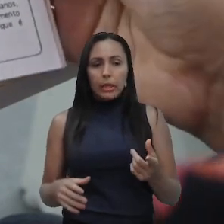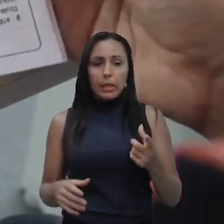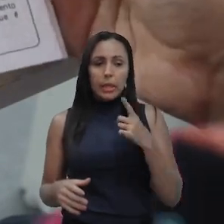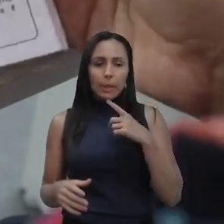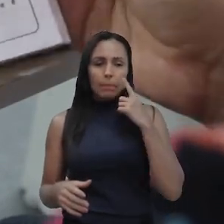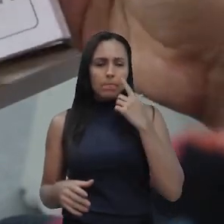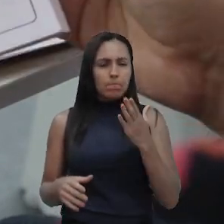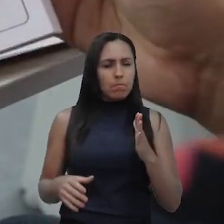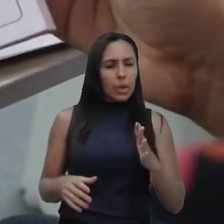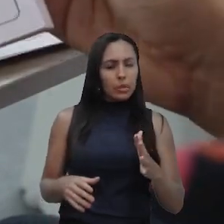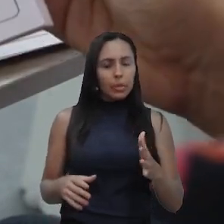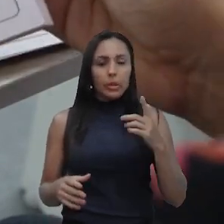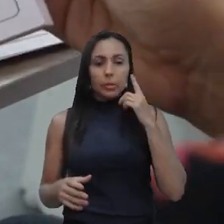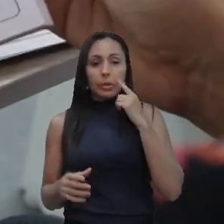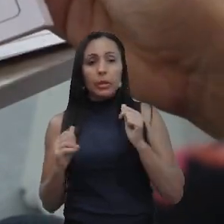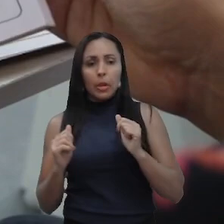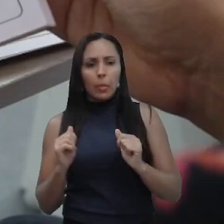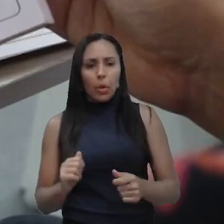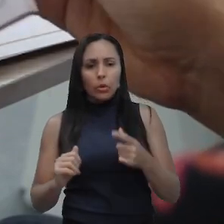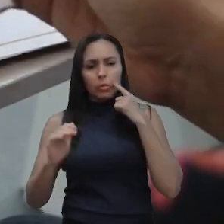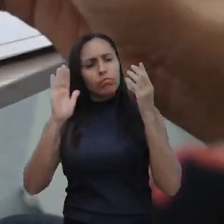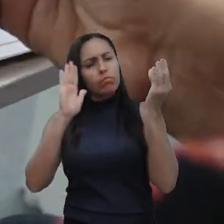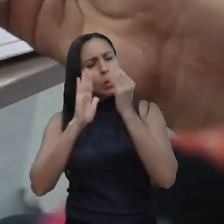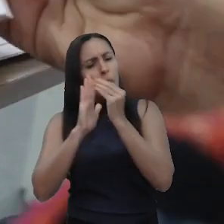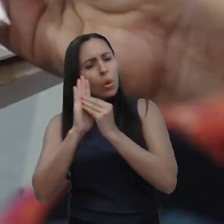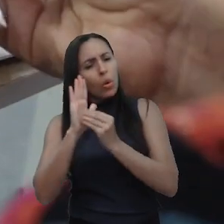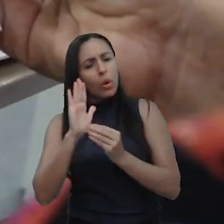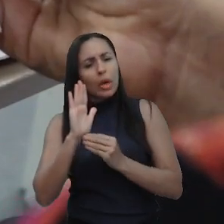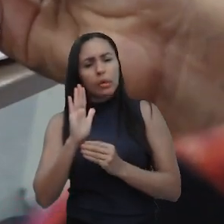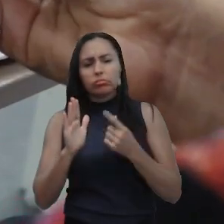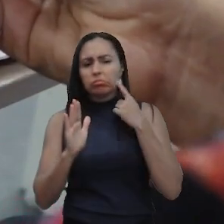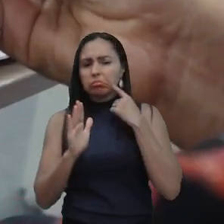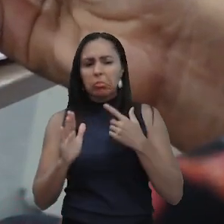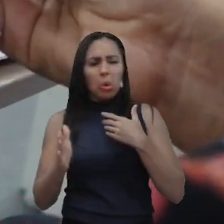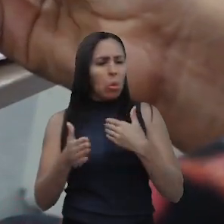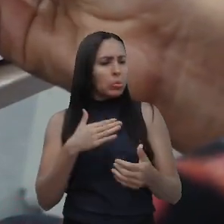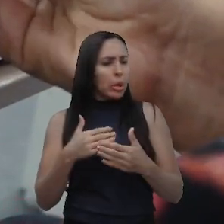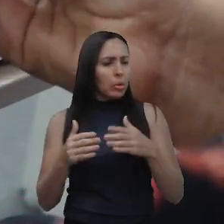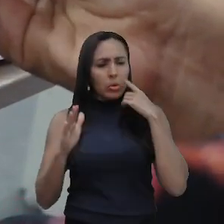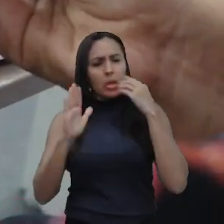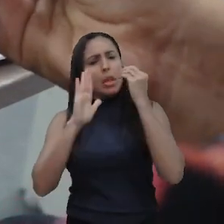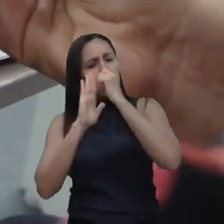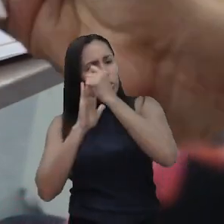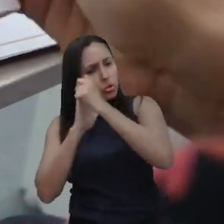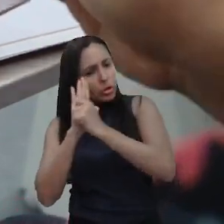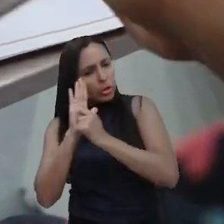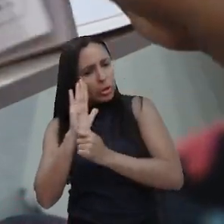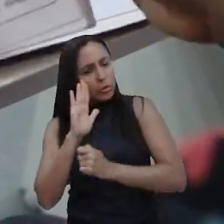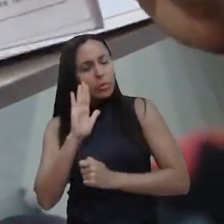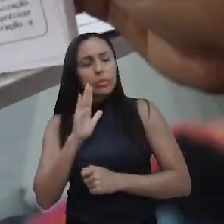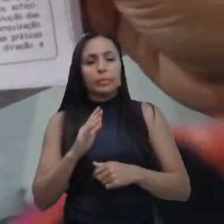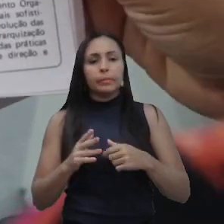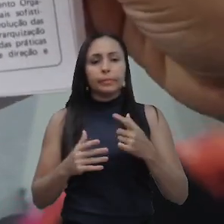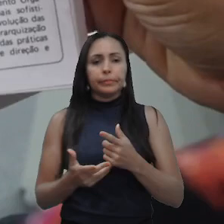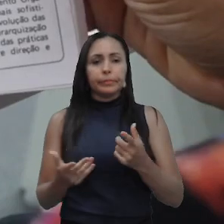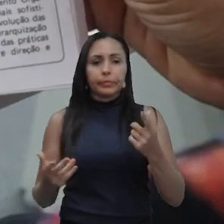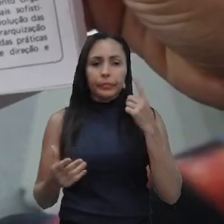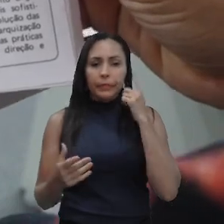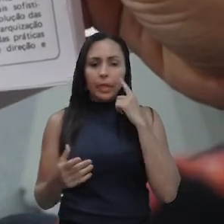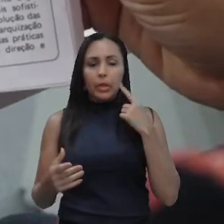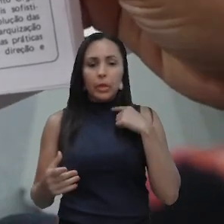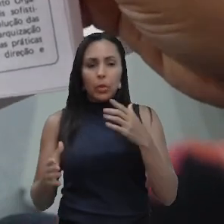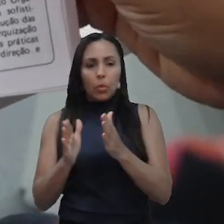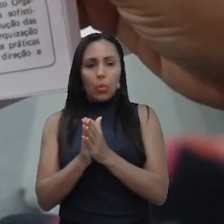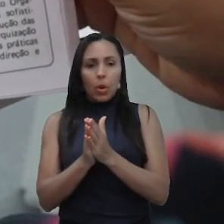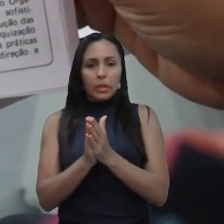mediano. Mas aí a gente pode colocar o que a gente quiser dentro desse grid. Aqui, ó, quando tem uma divisão como se